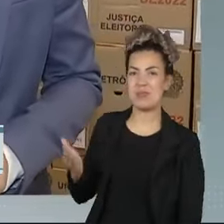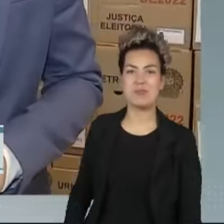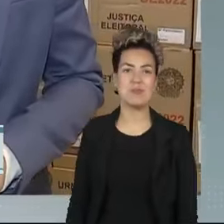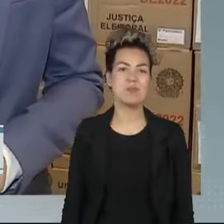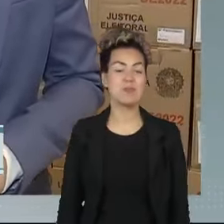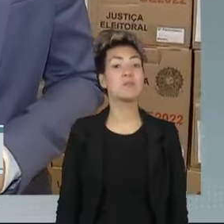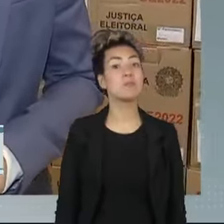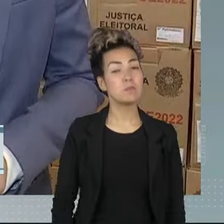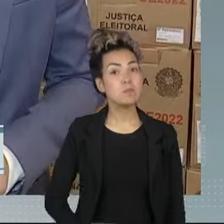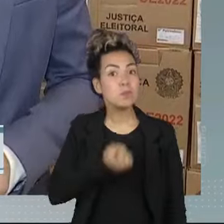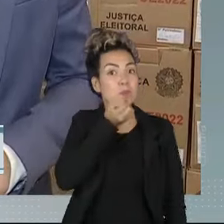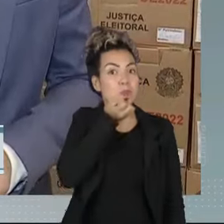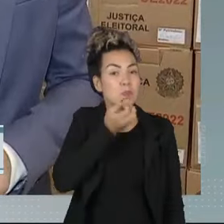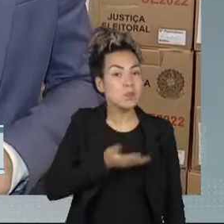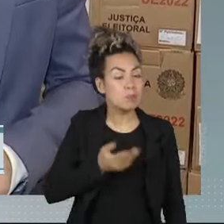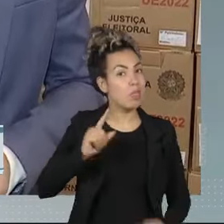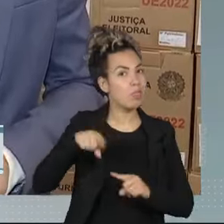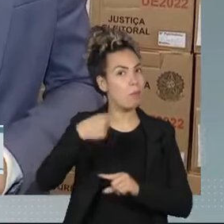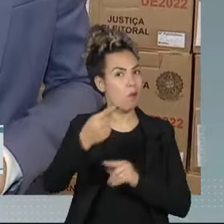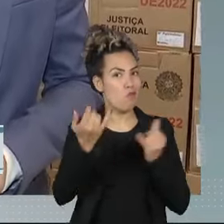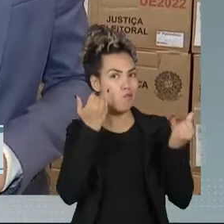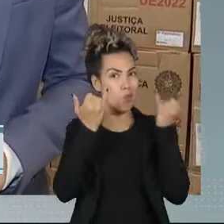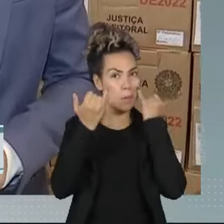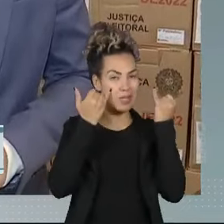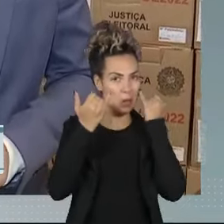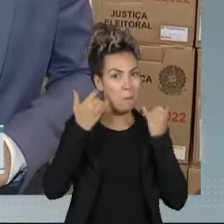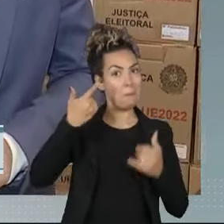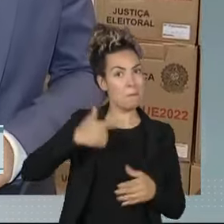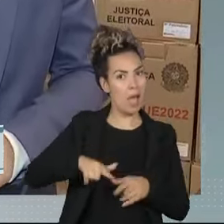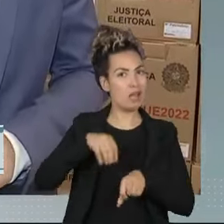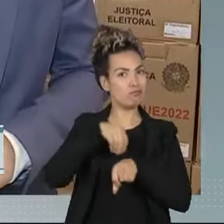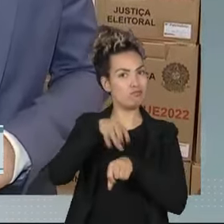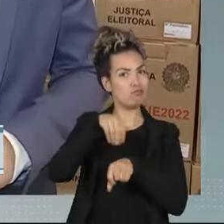gente volta ainda nessa edição com mais informações essenciais para votação do domingo